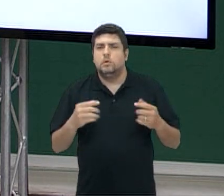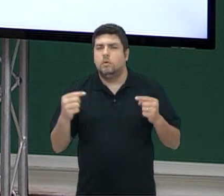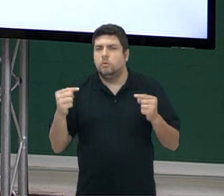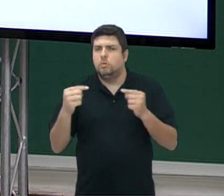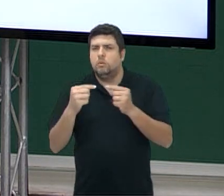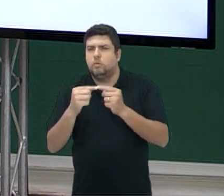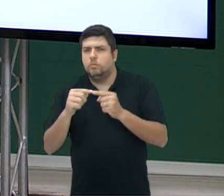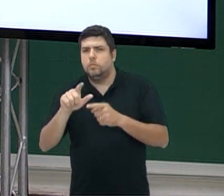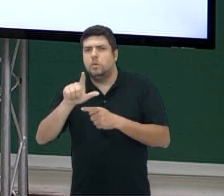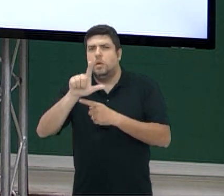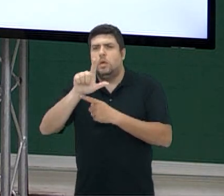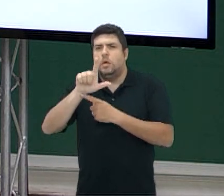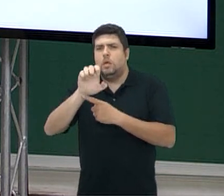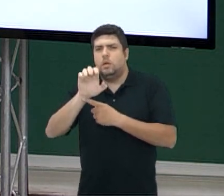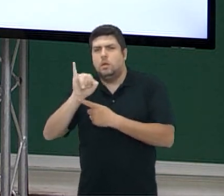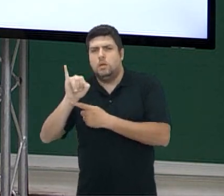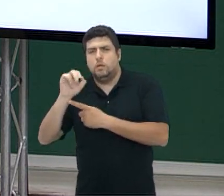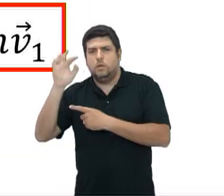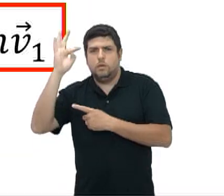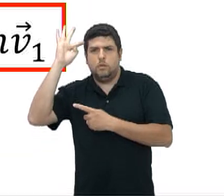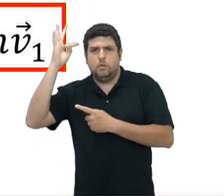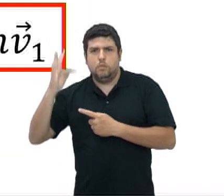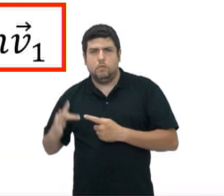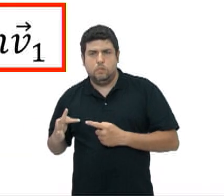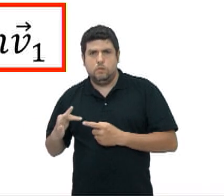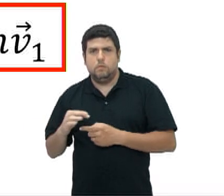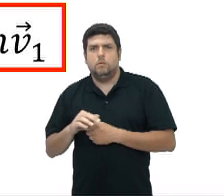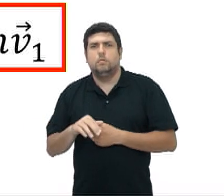que isso? Veja que ligação interessante.